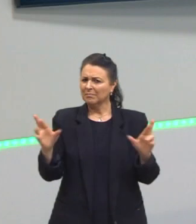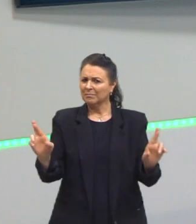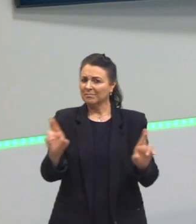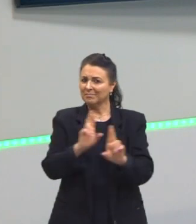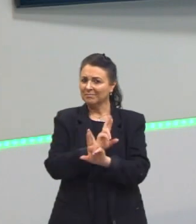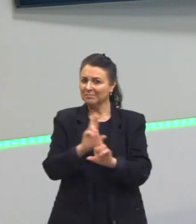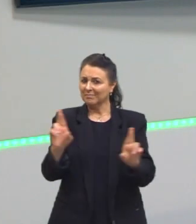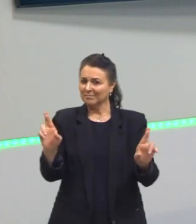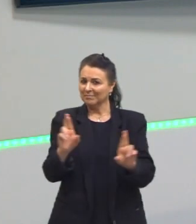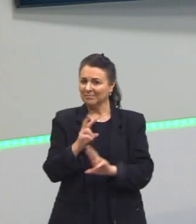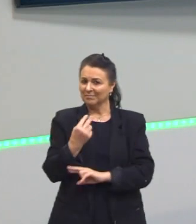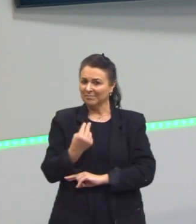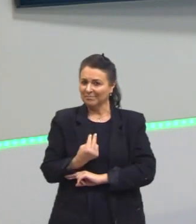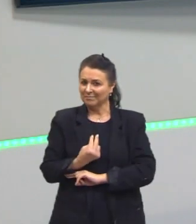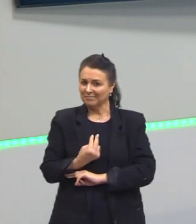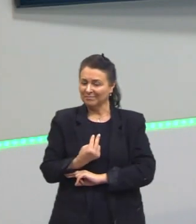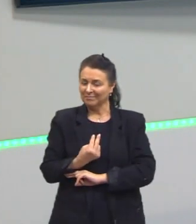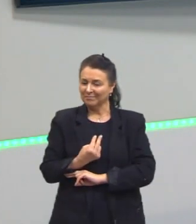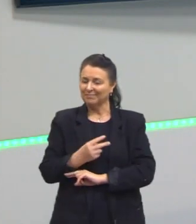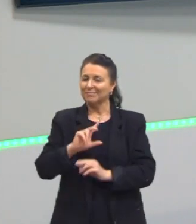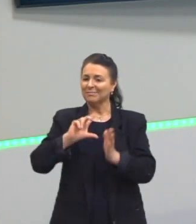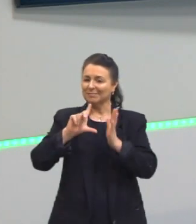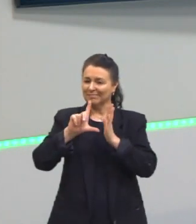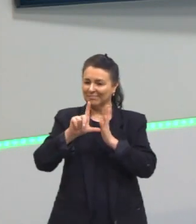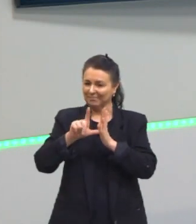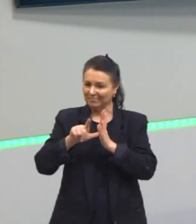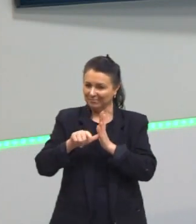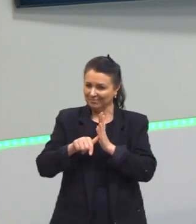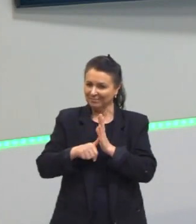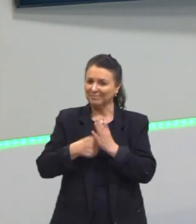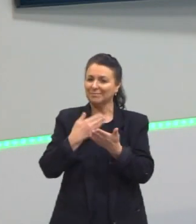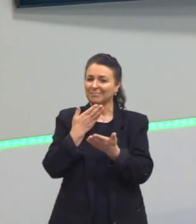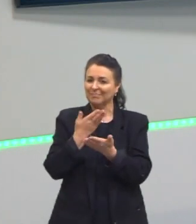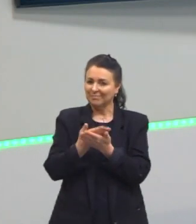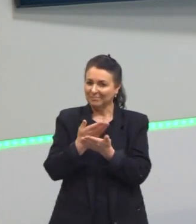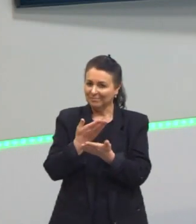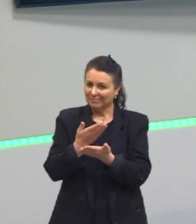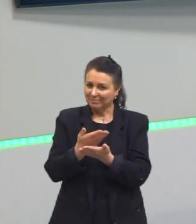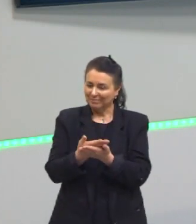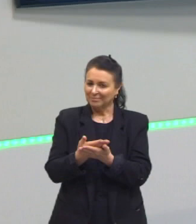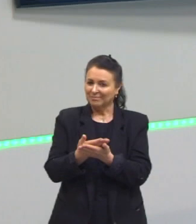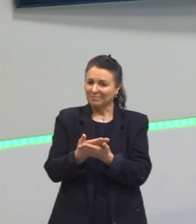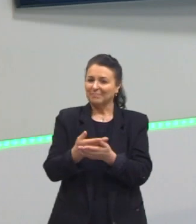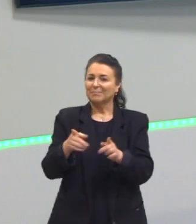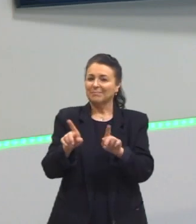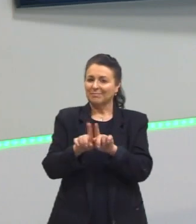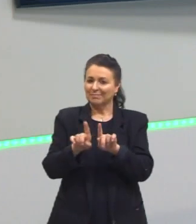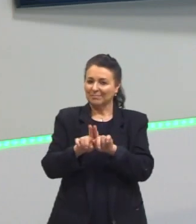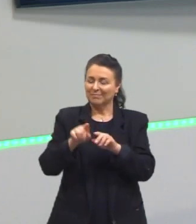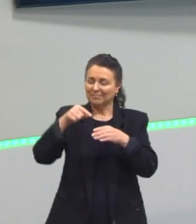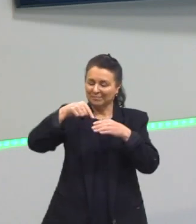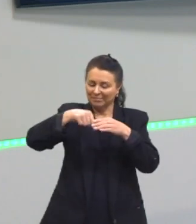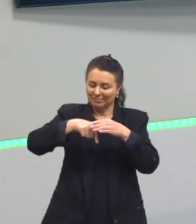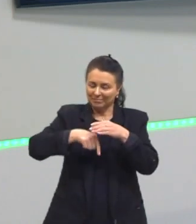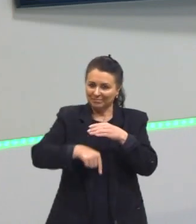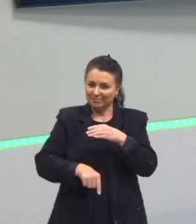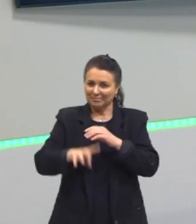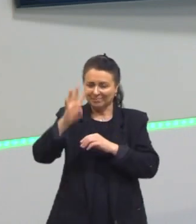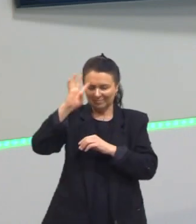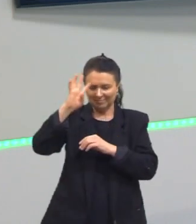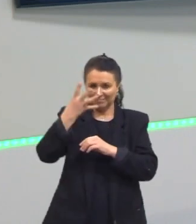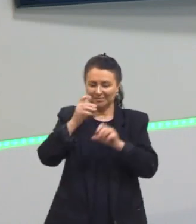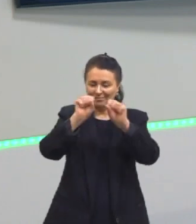entre eles, né? Então, brevemente, nós vamos ver na aula de hoje e na próxima aula aprofundar um pouquinho mais a resolução